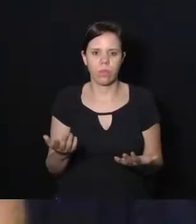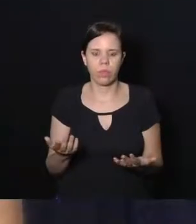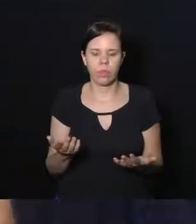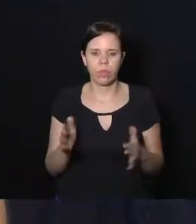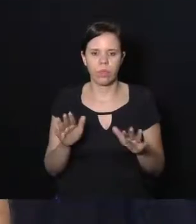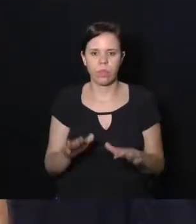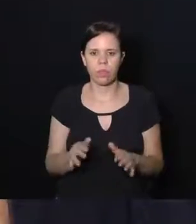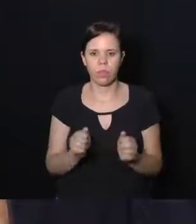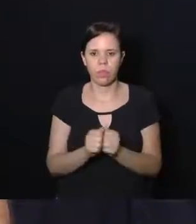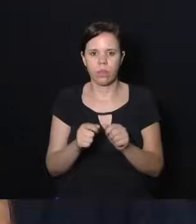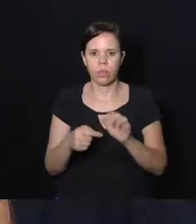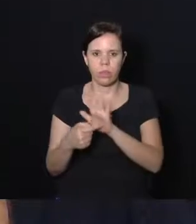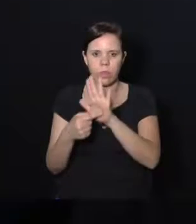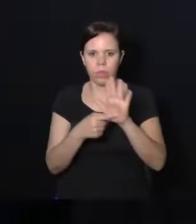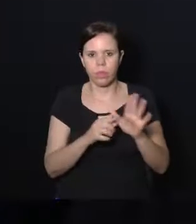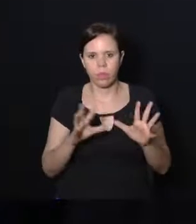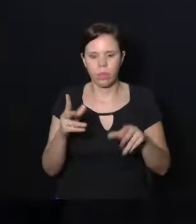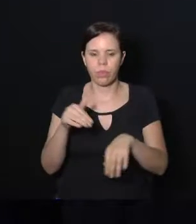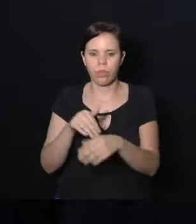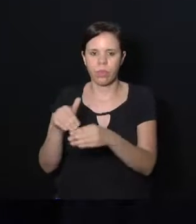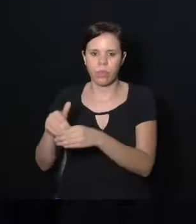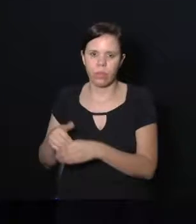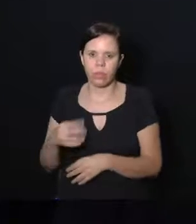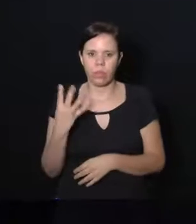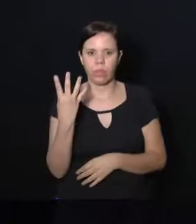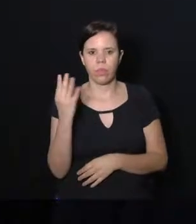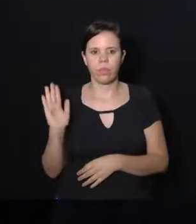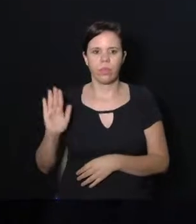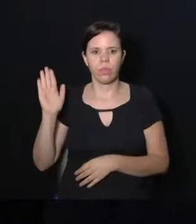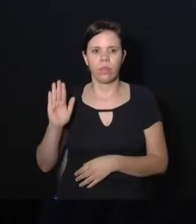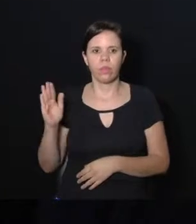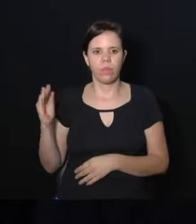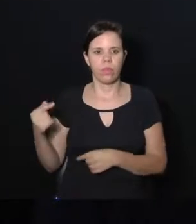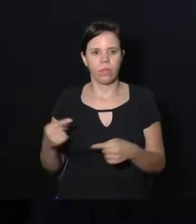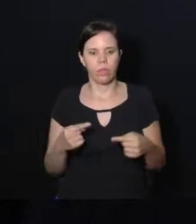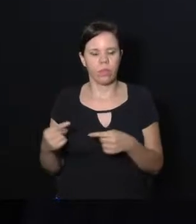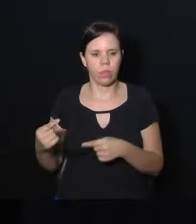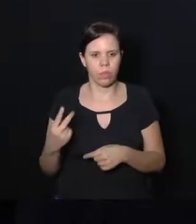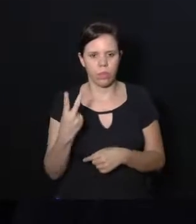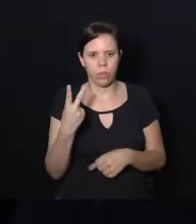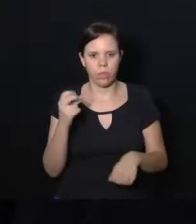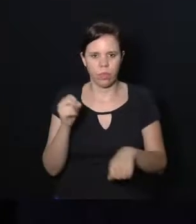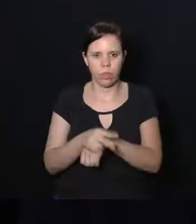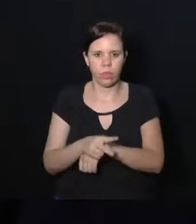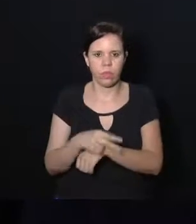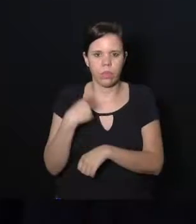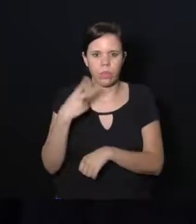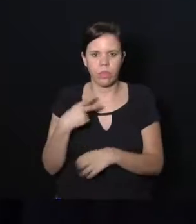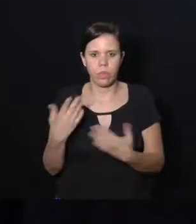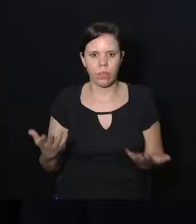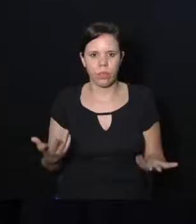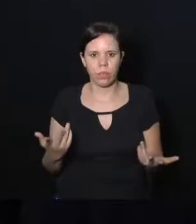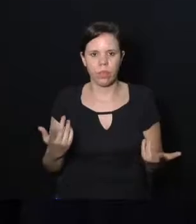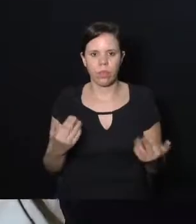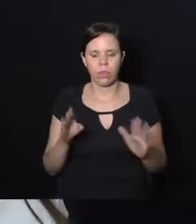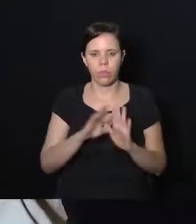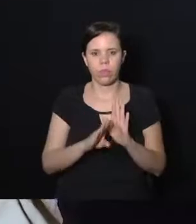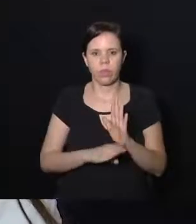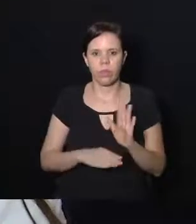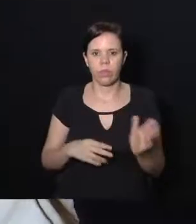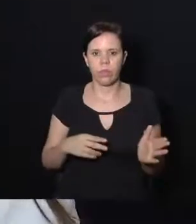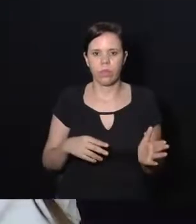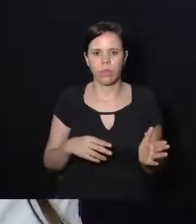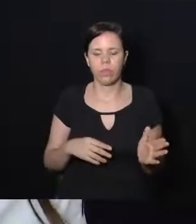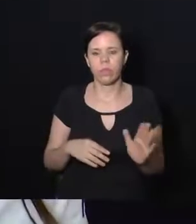com o stand para todo mundo poder votar. 4 candidatos disputaram 2 vagas como vereador do programa Parlamento